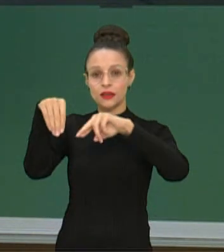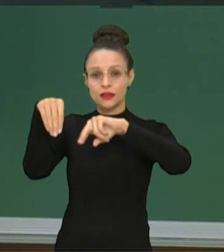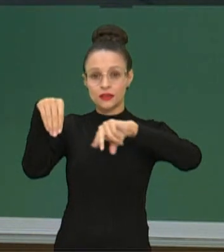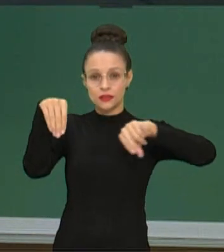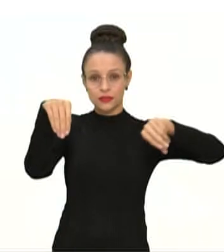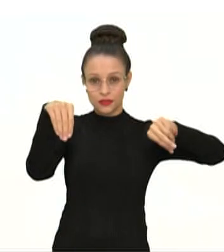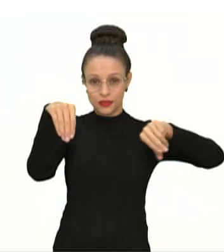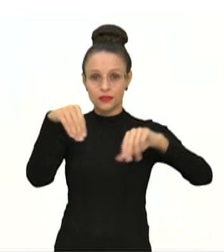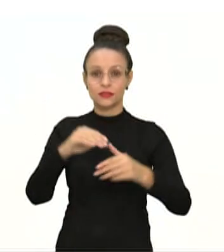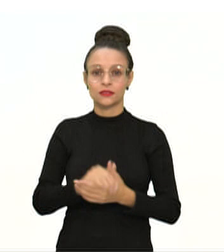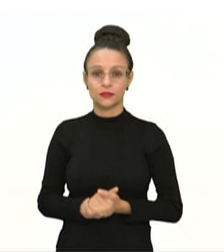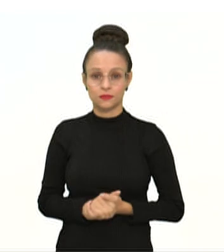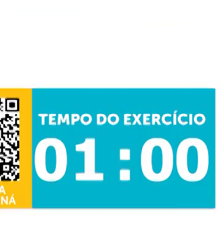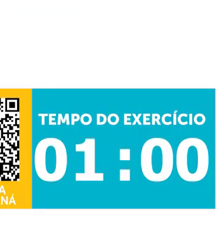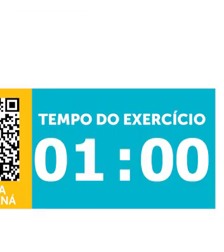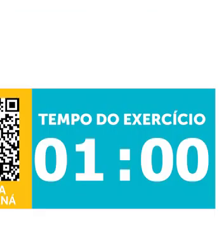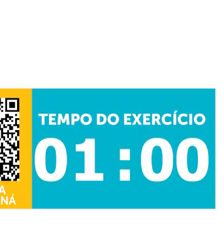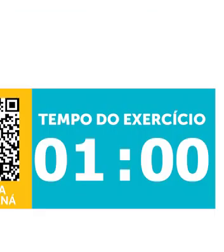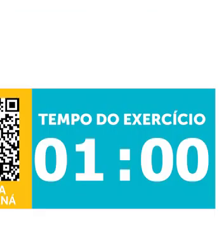minerais.